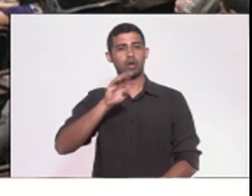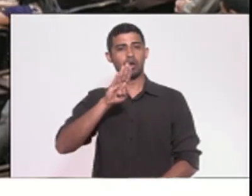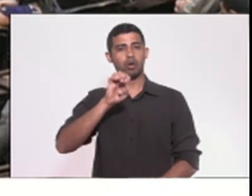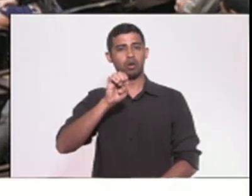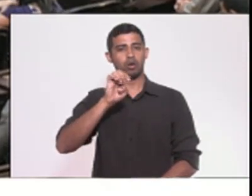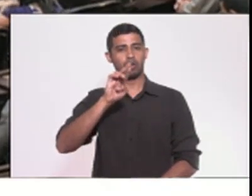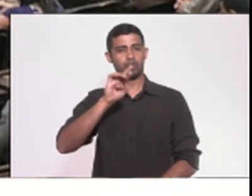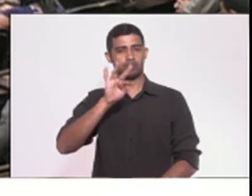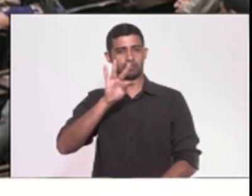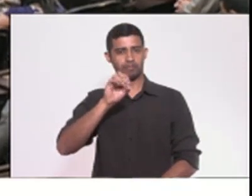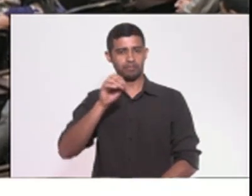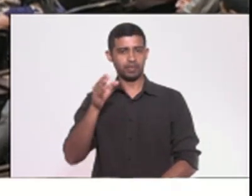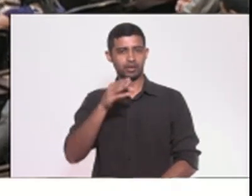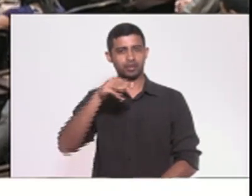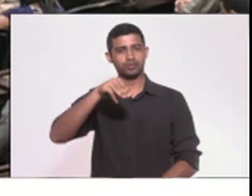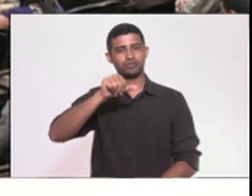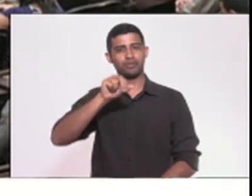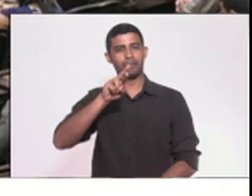Roberto Marinho.